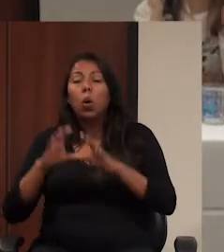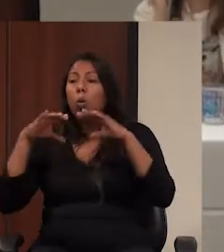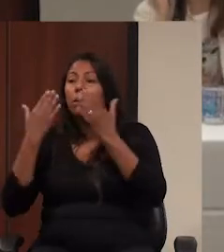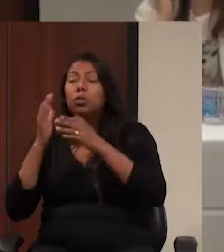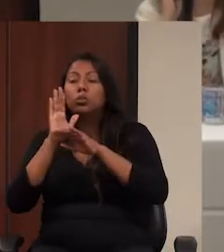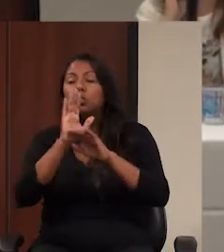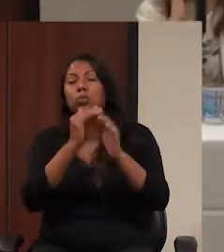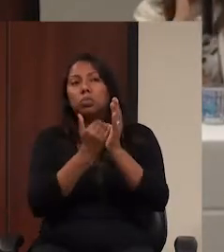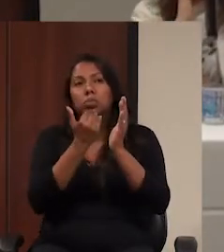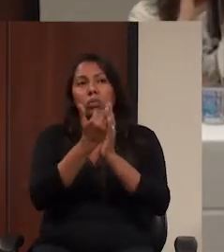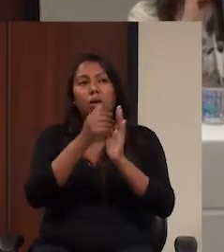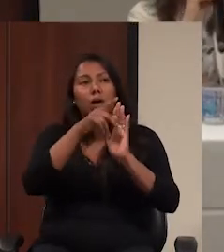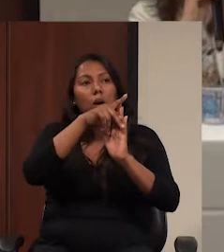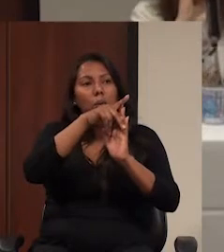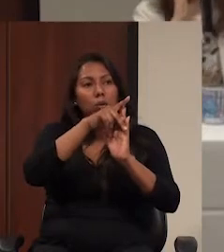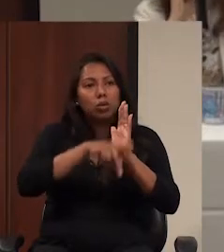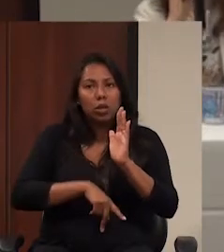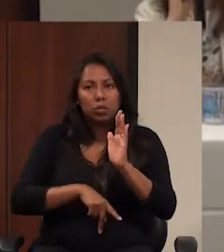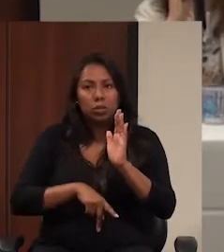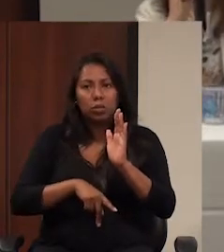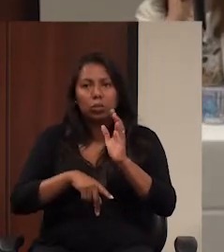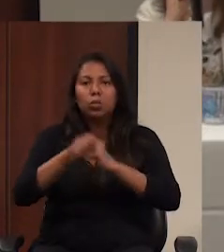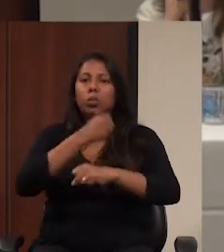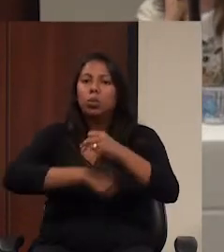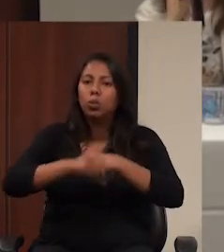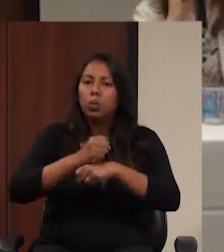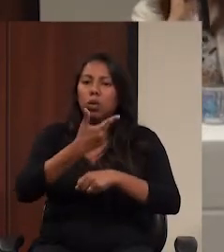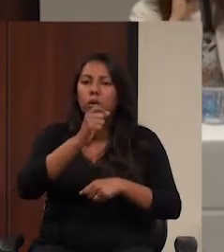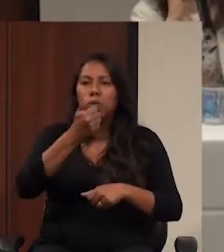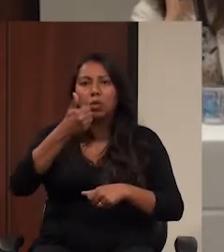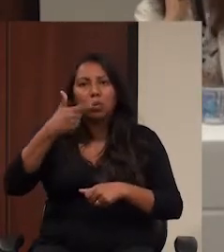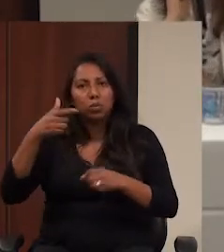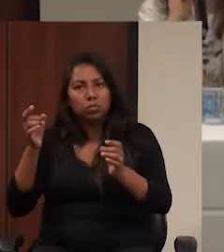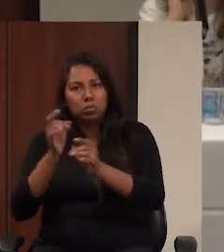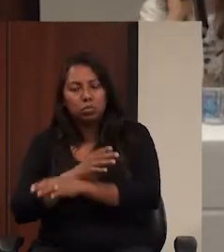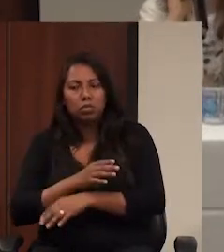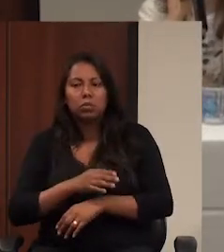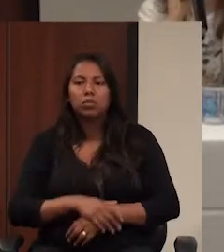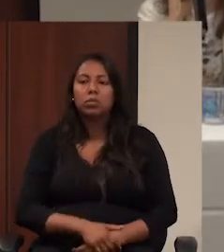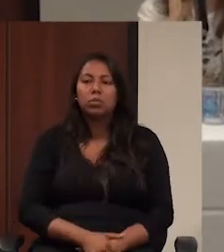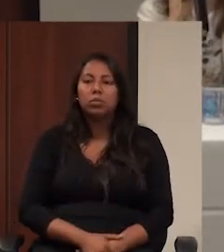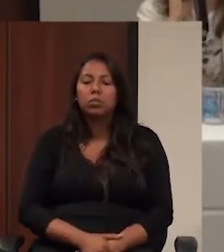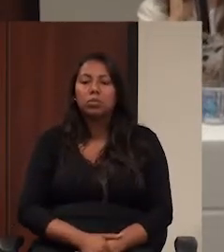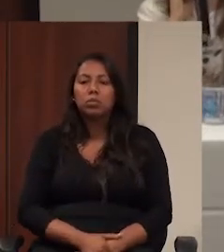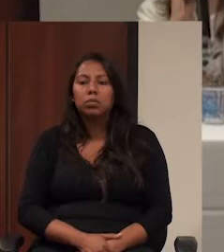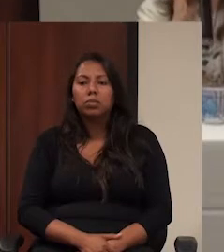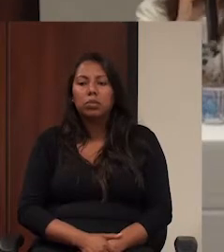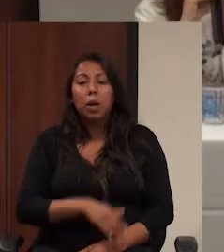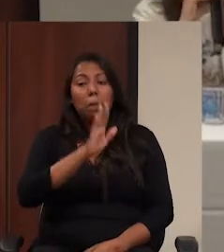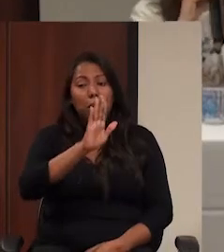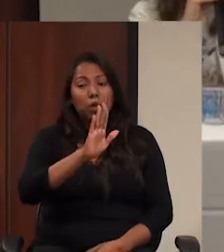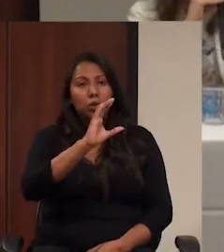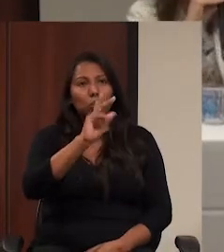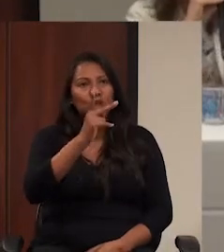projeto piloto lá terminou em 2012, mas o Chair Nicholson, que é lá um dos coordenadores do